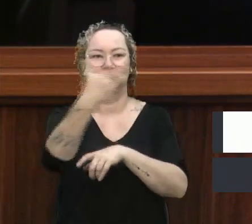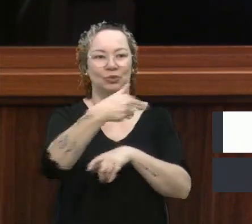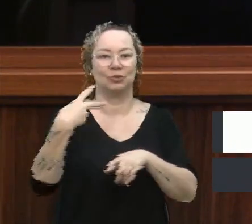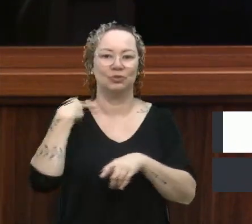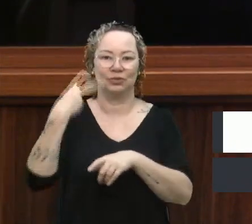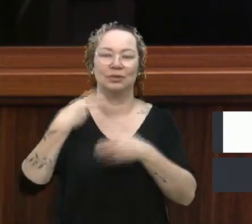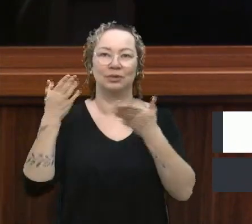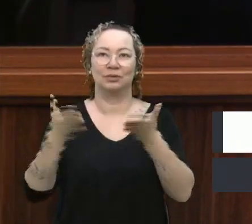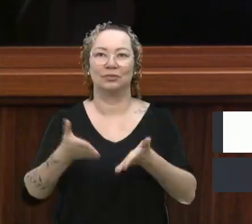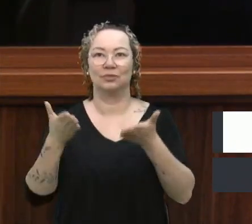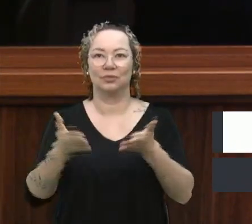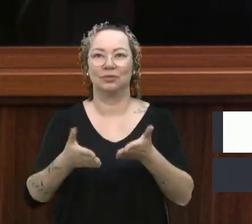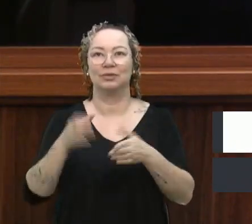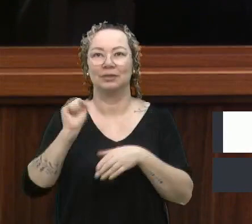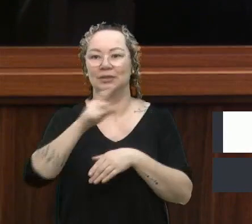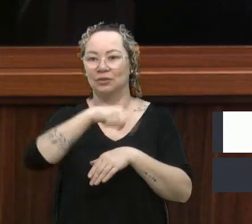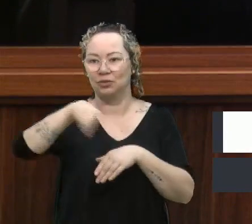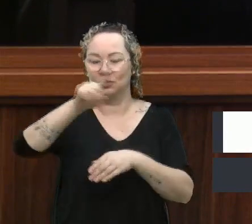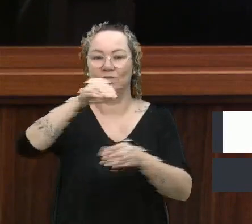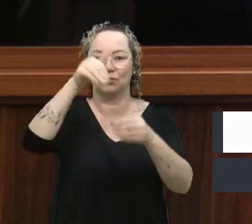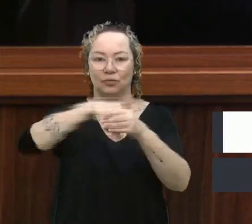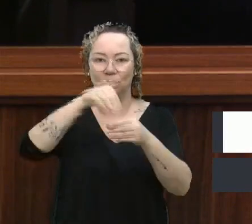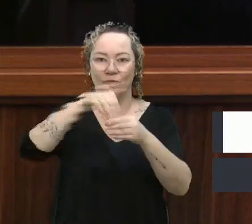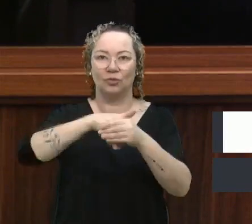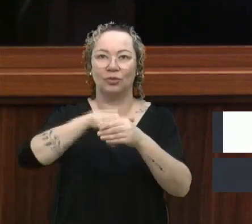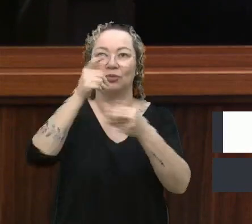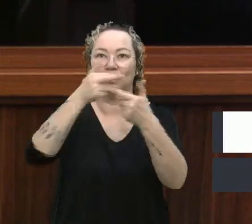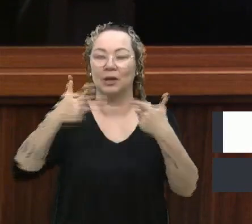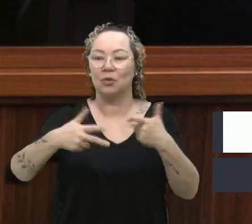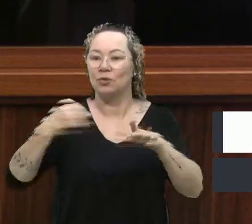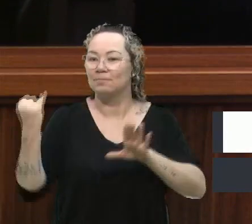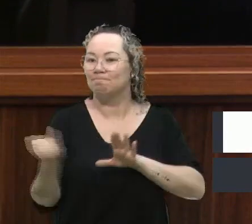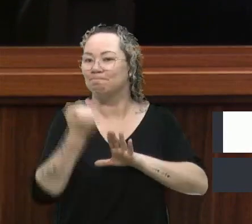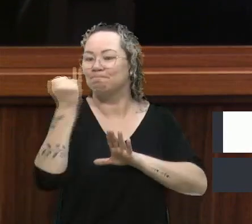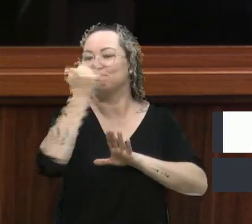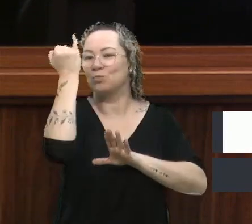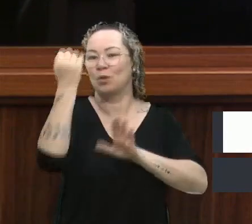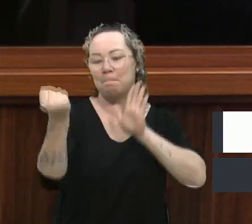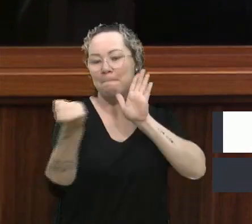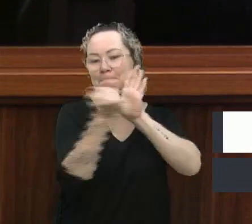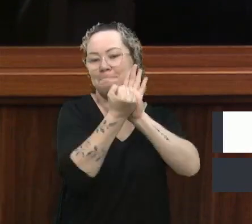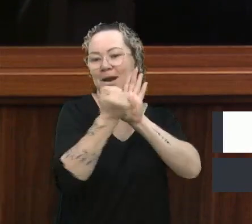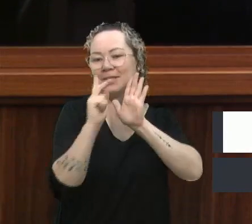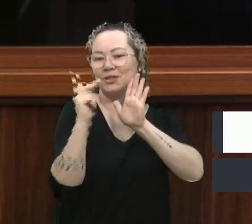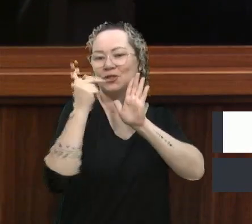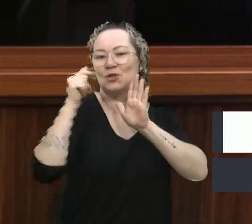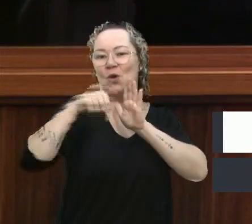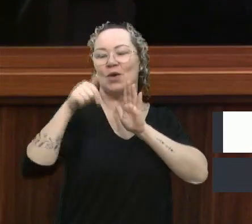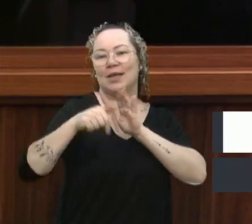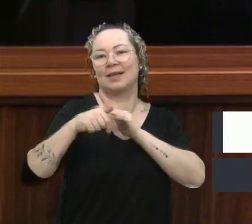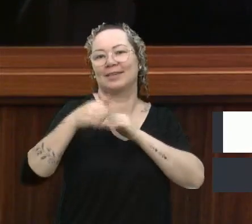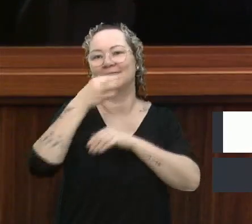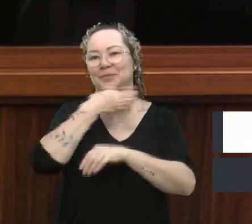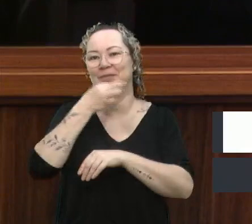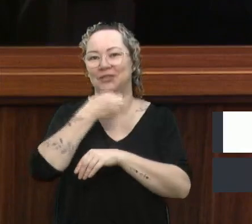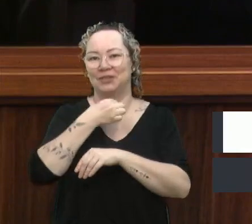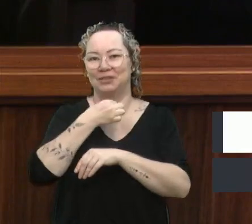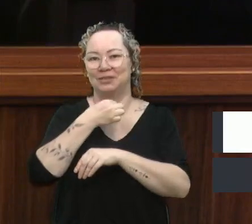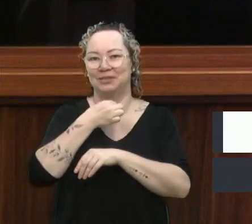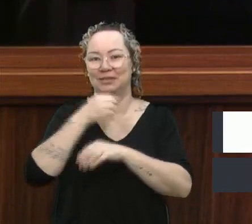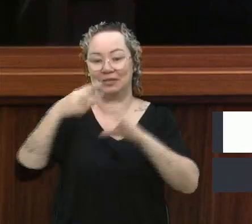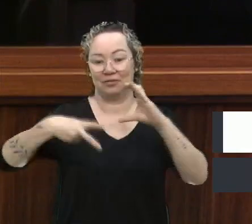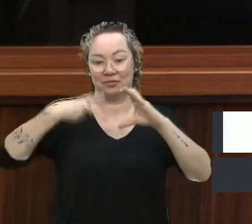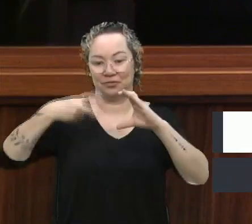hoje. Estamos votando algo histórico dentro desta Casa Legislativa. Porque quando a gente